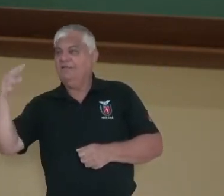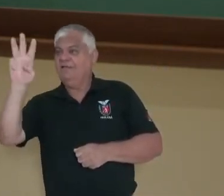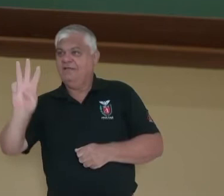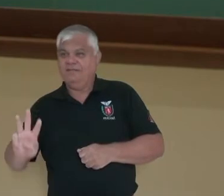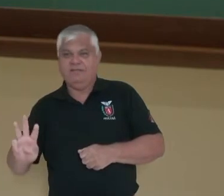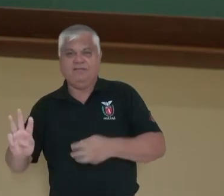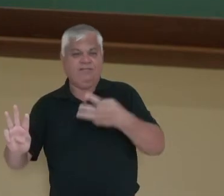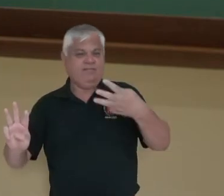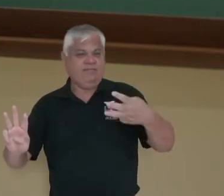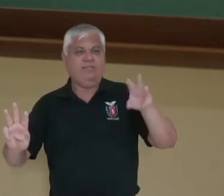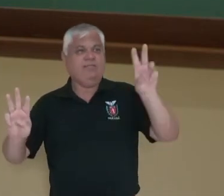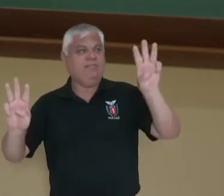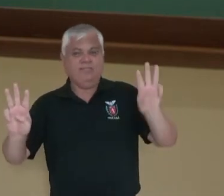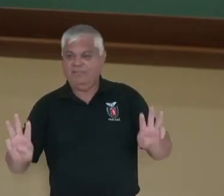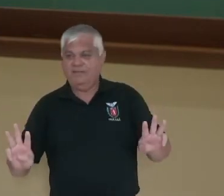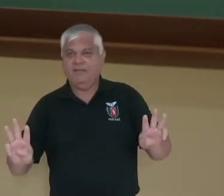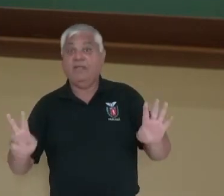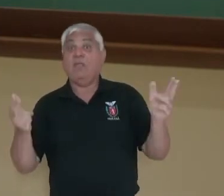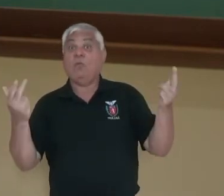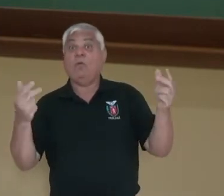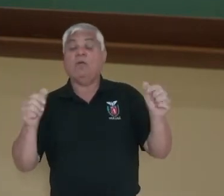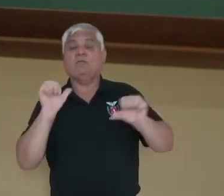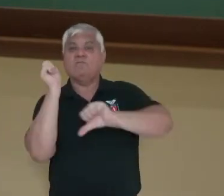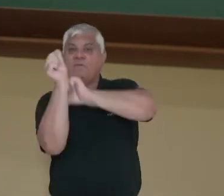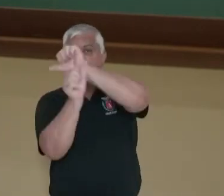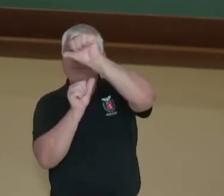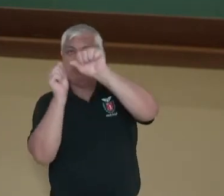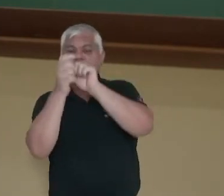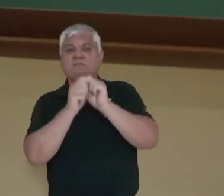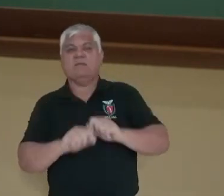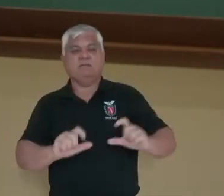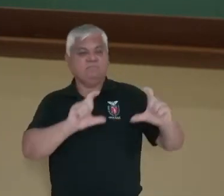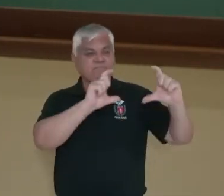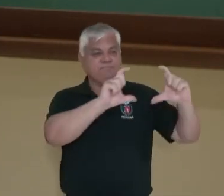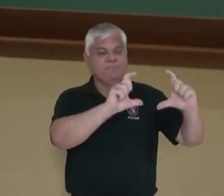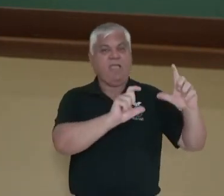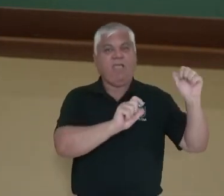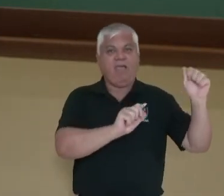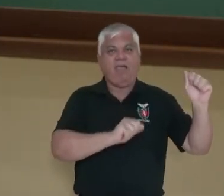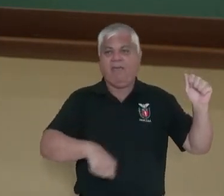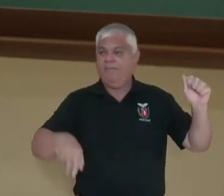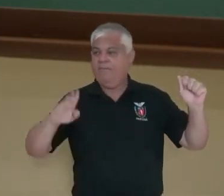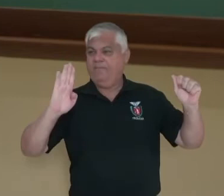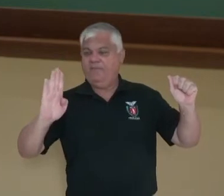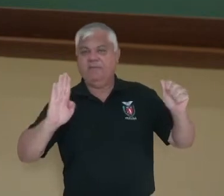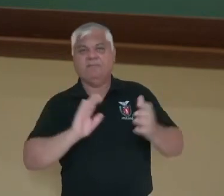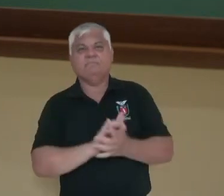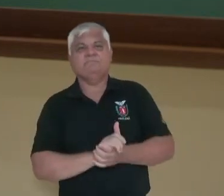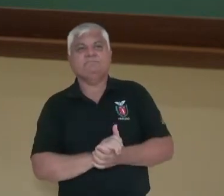vamos transformá-los em matriz. Então, nós vamos montar a matriz A e a matriz B.